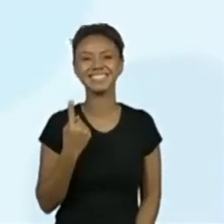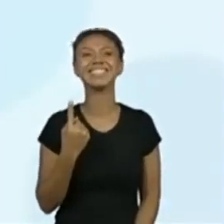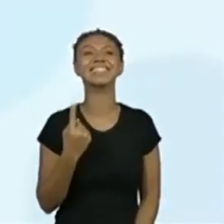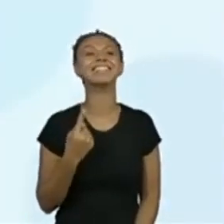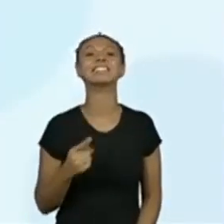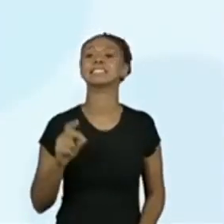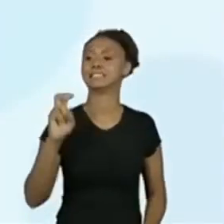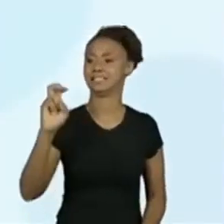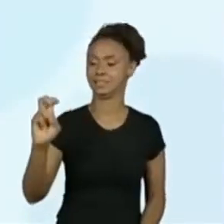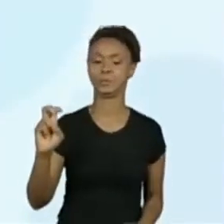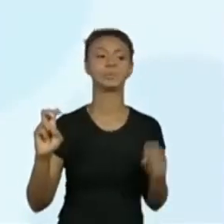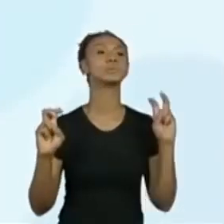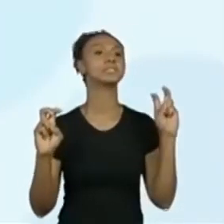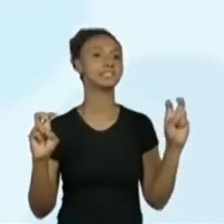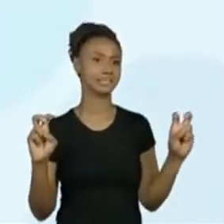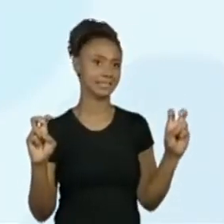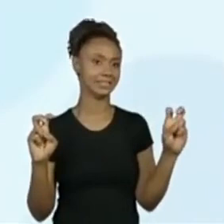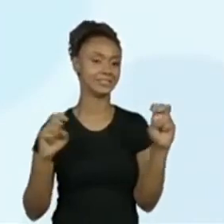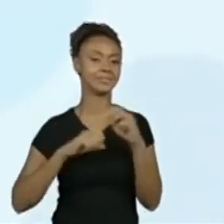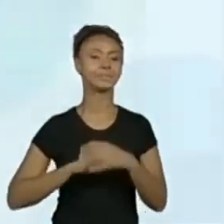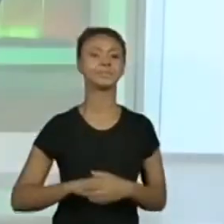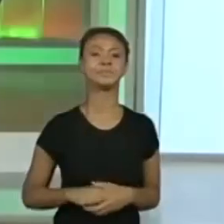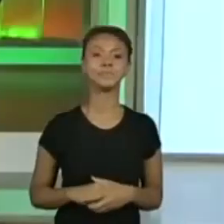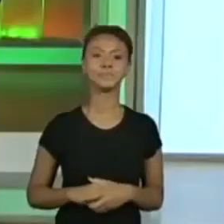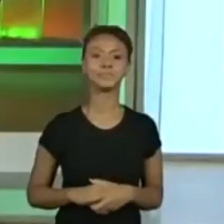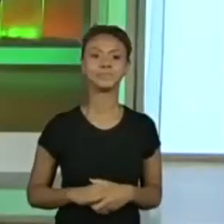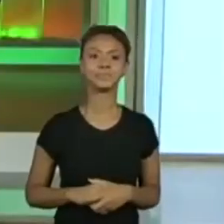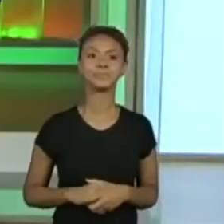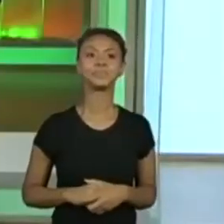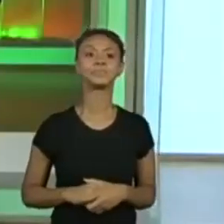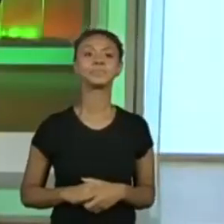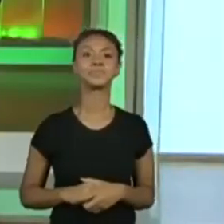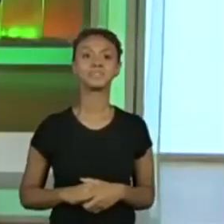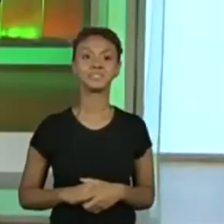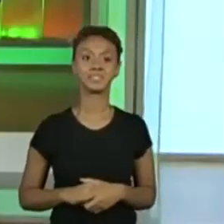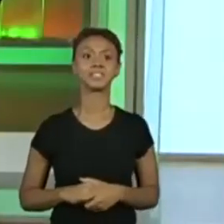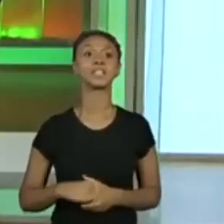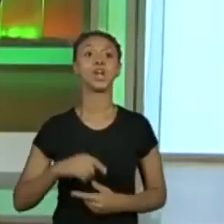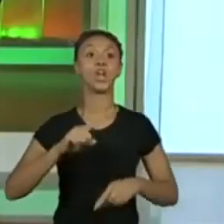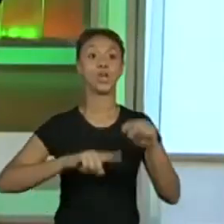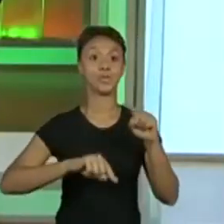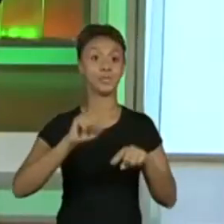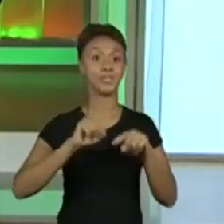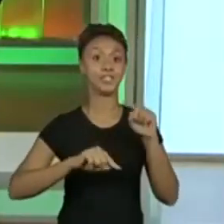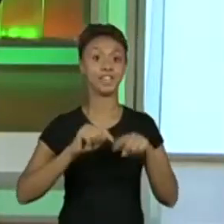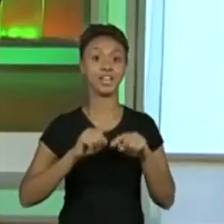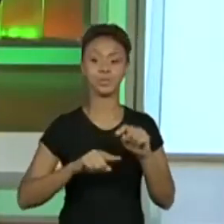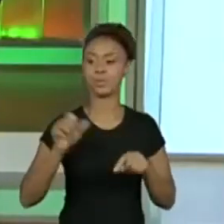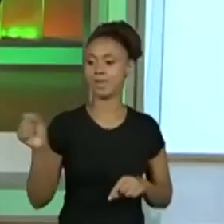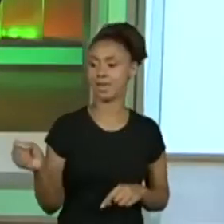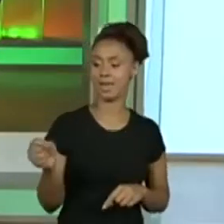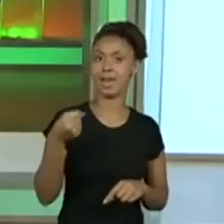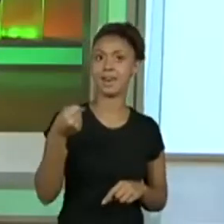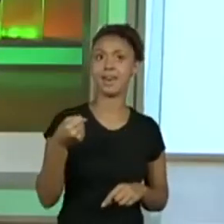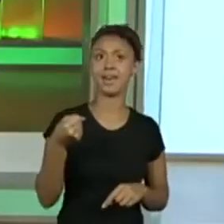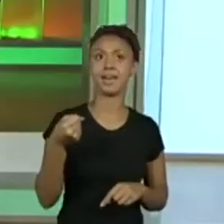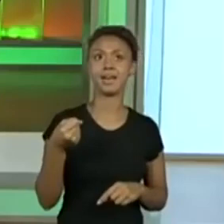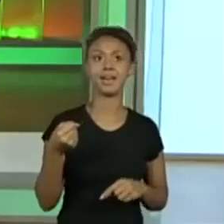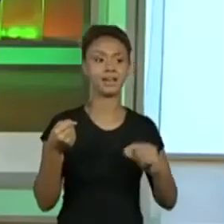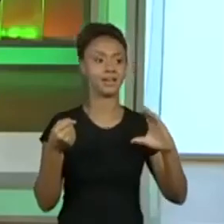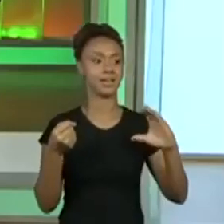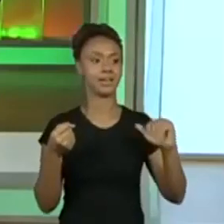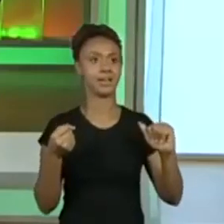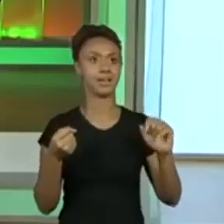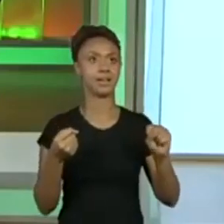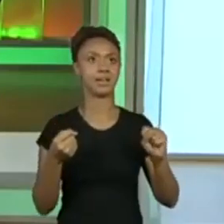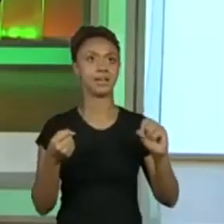pontos. Então, 5 pontos para nós. Objeto. Caneca. Eu coloquei casco. Tá. É, o